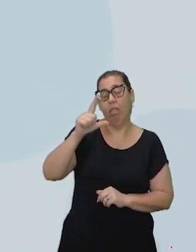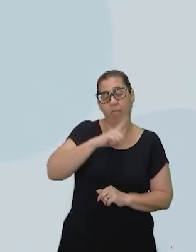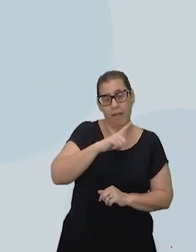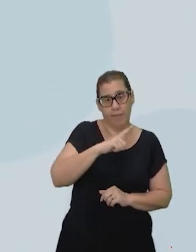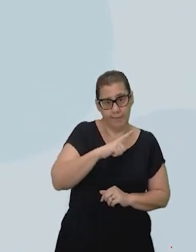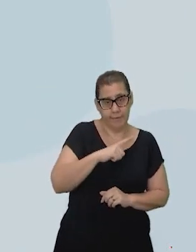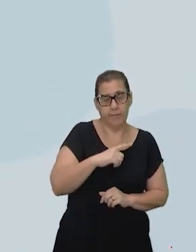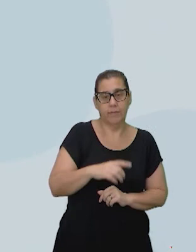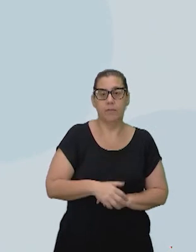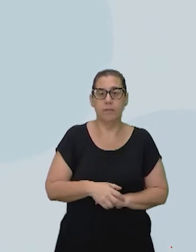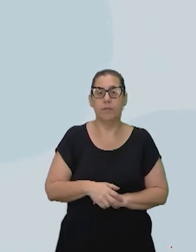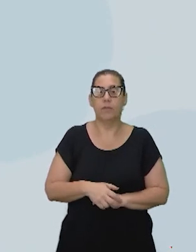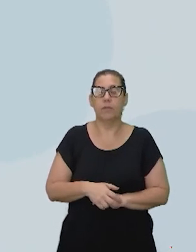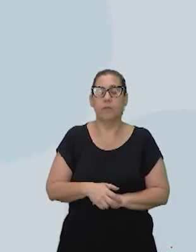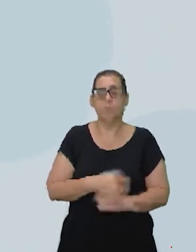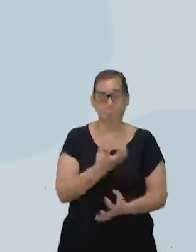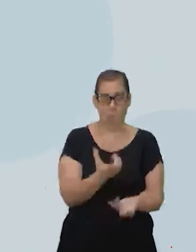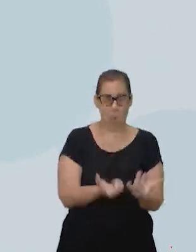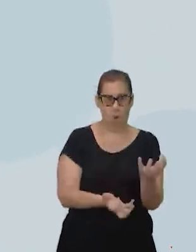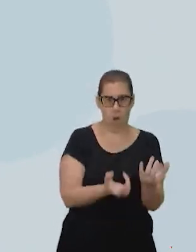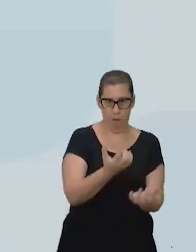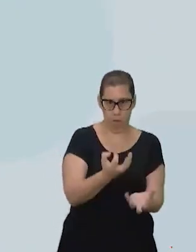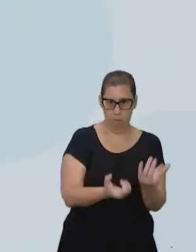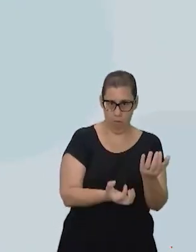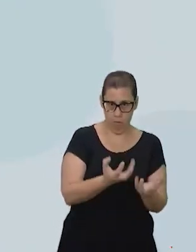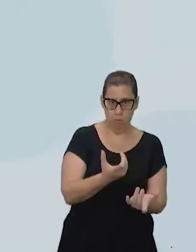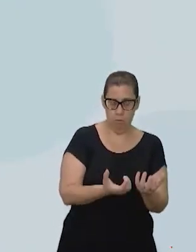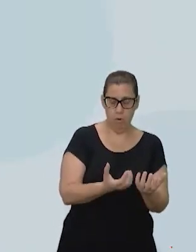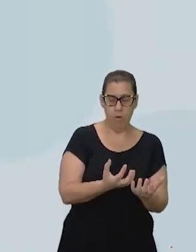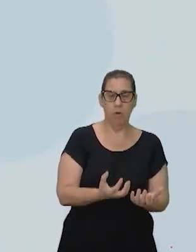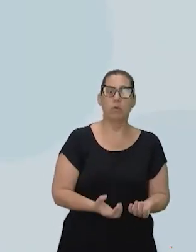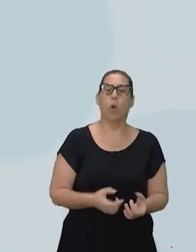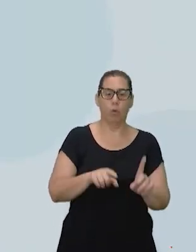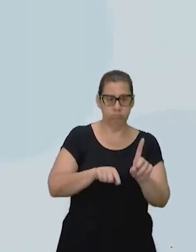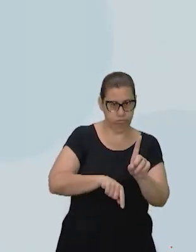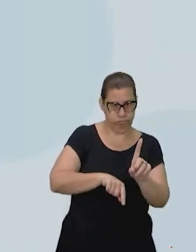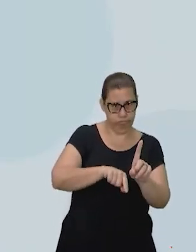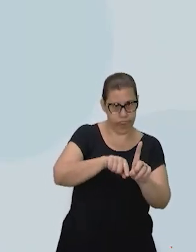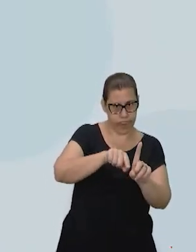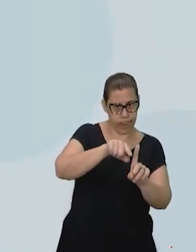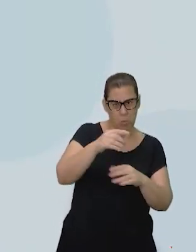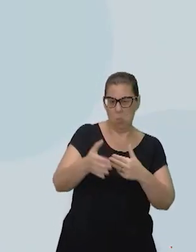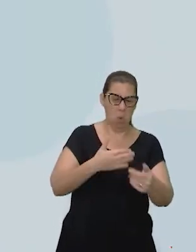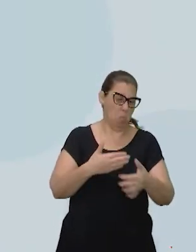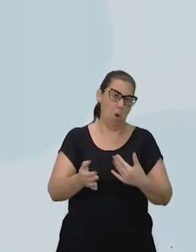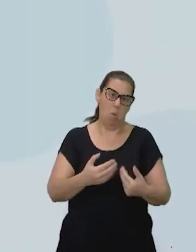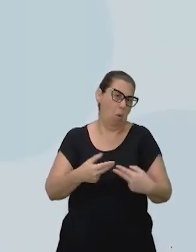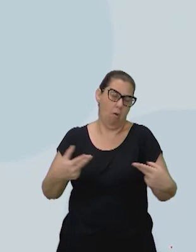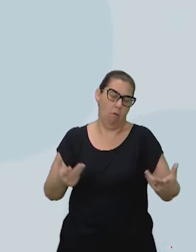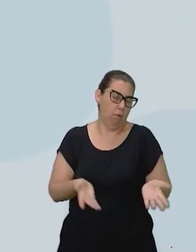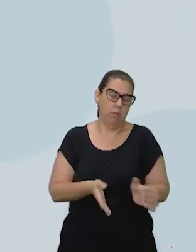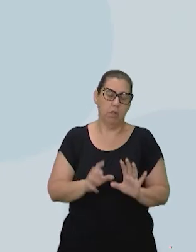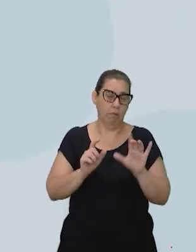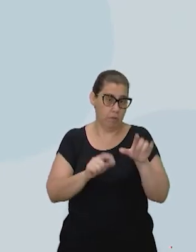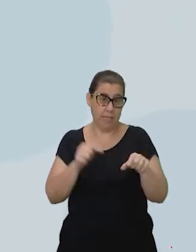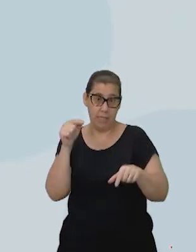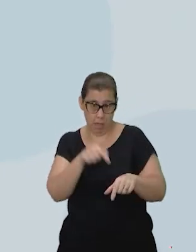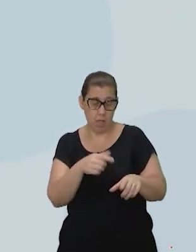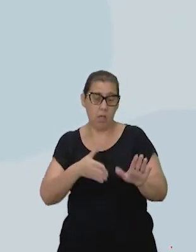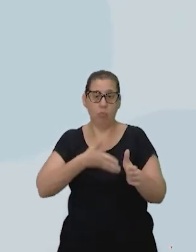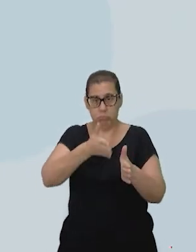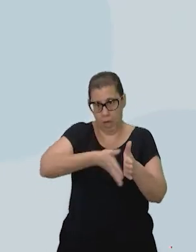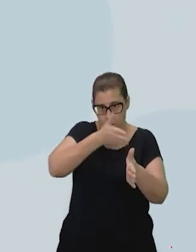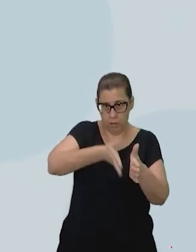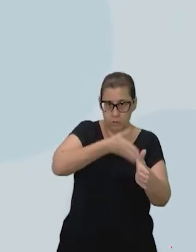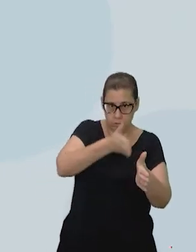tem uma fonte quente que evidentemente vai esquentar alguma coisa, no caso da locomotiva a